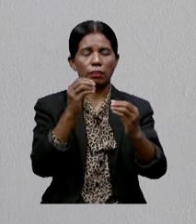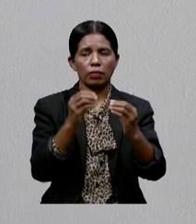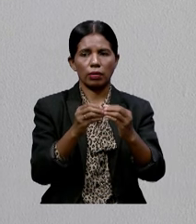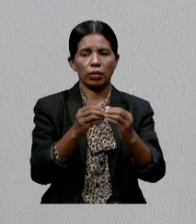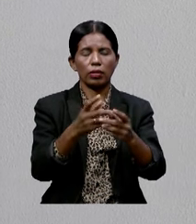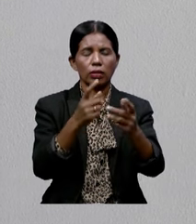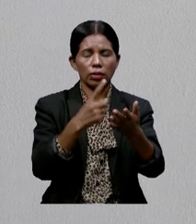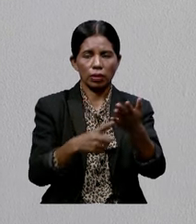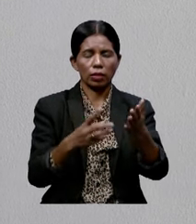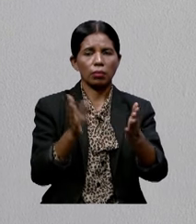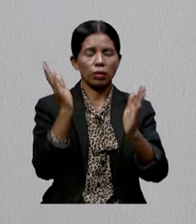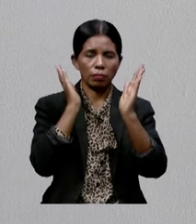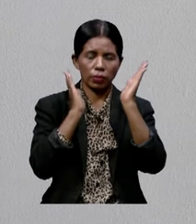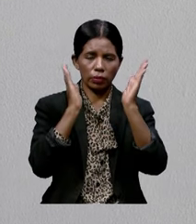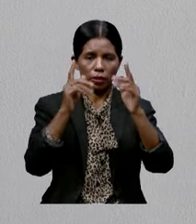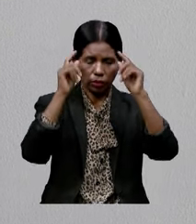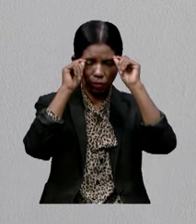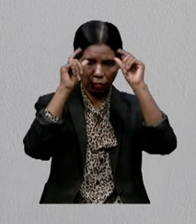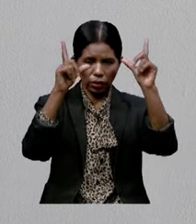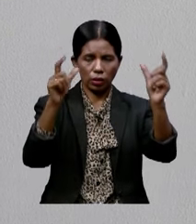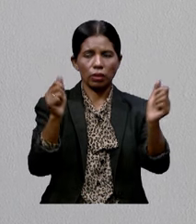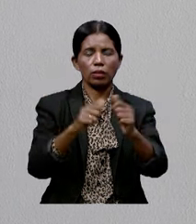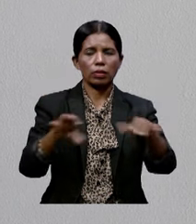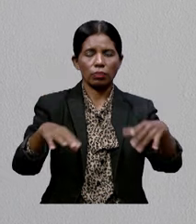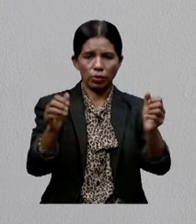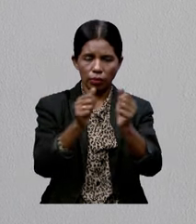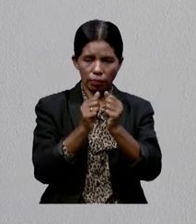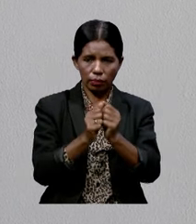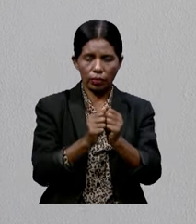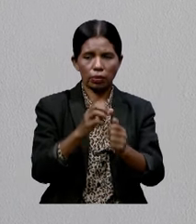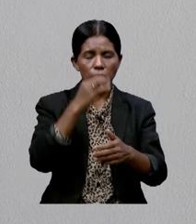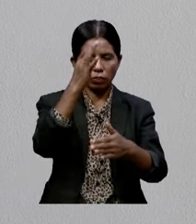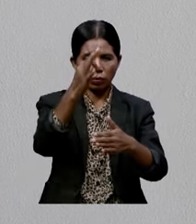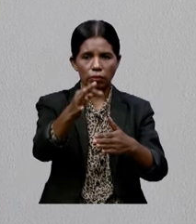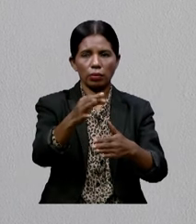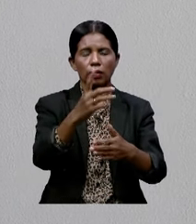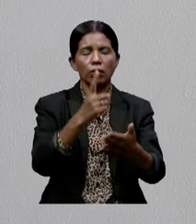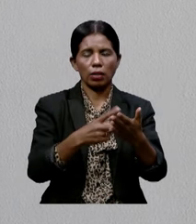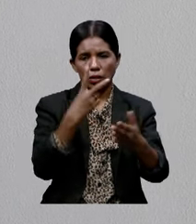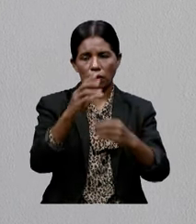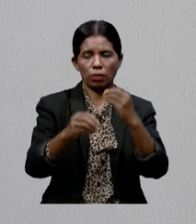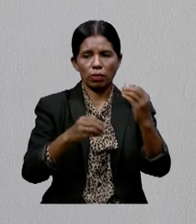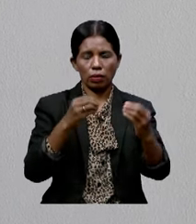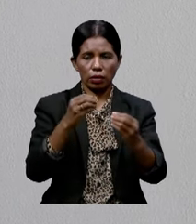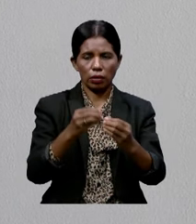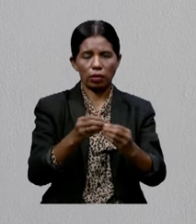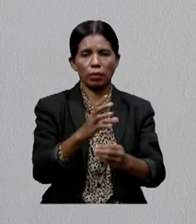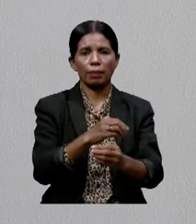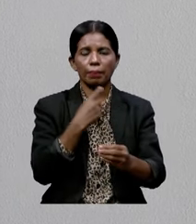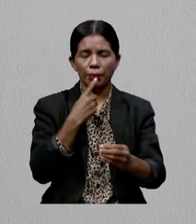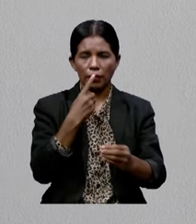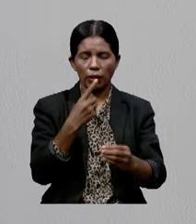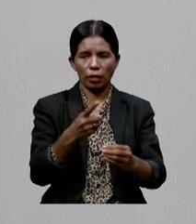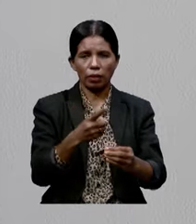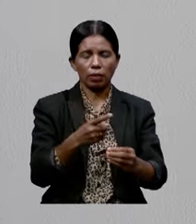between Brunei and Timor-Leste is very good and warm between the two leaders, especially among His Majesty and